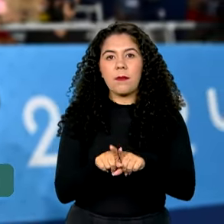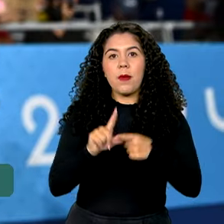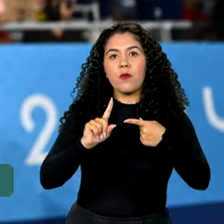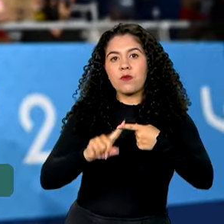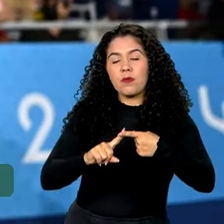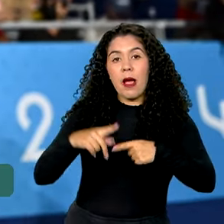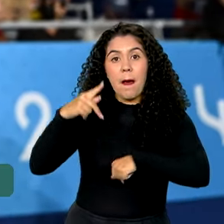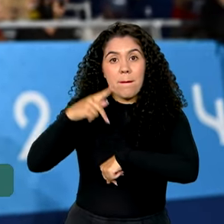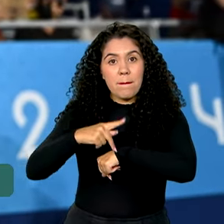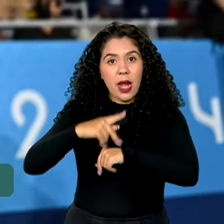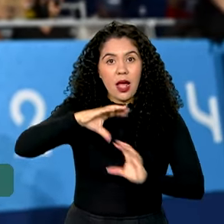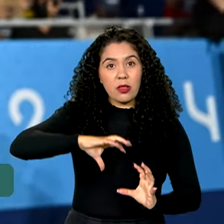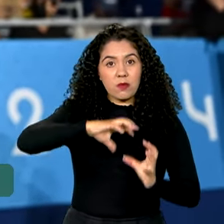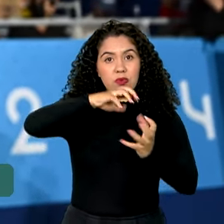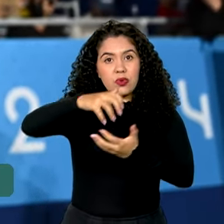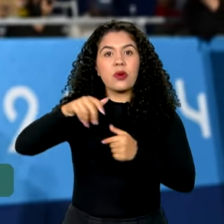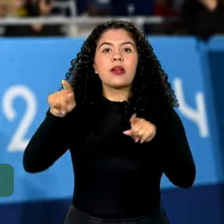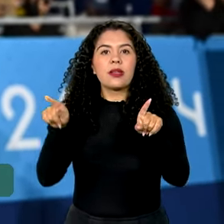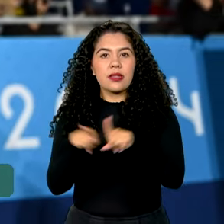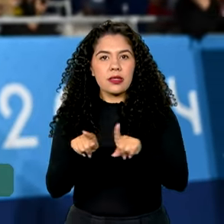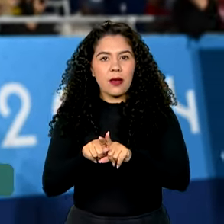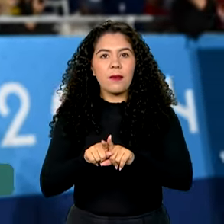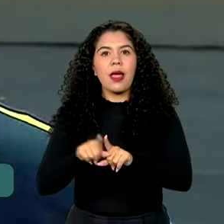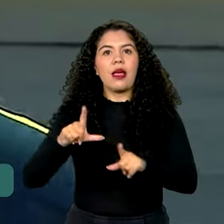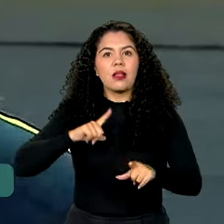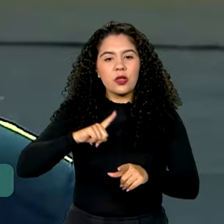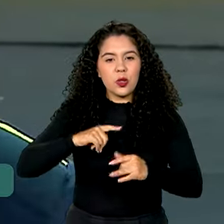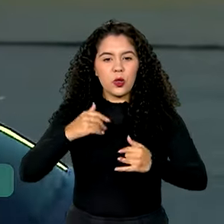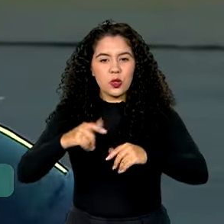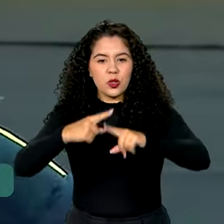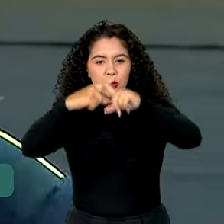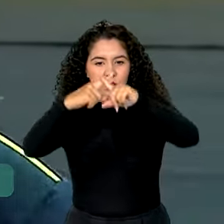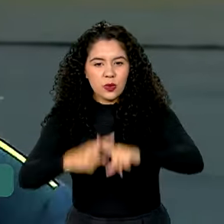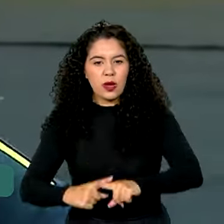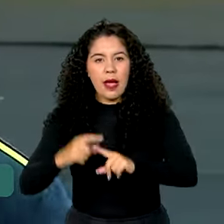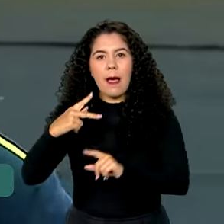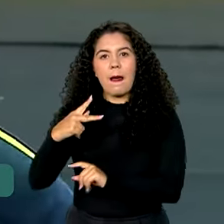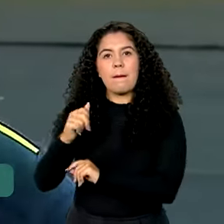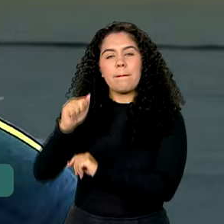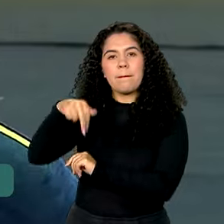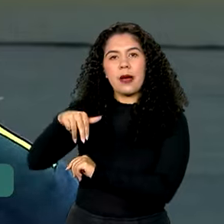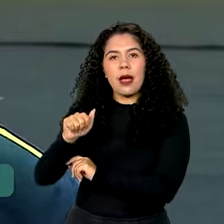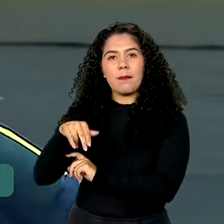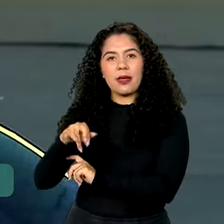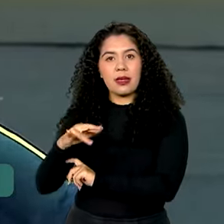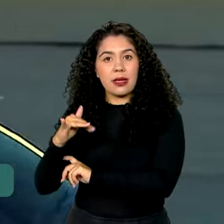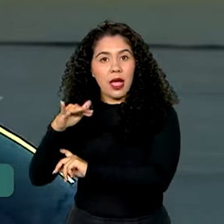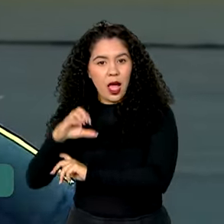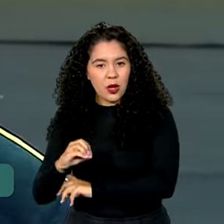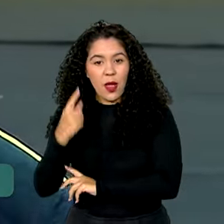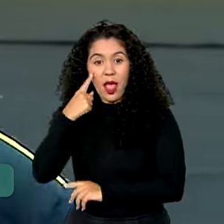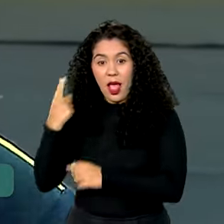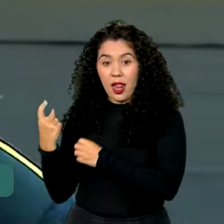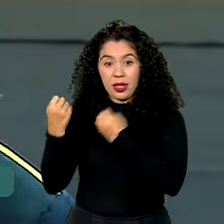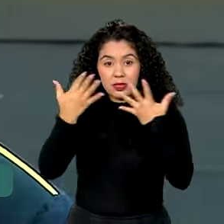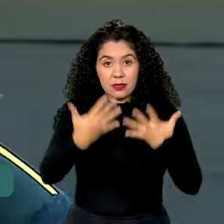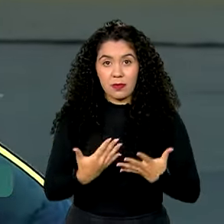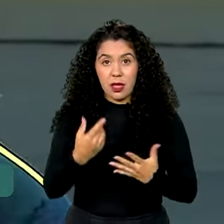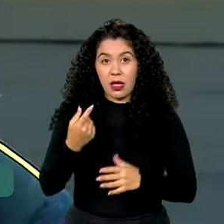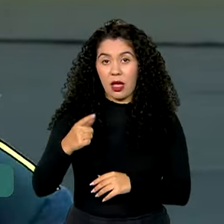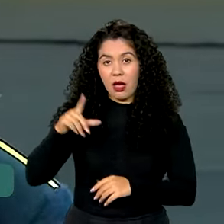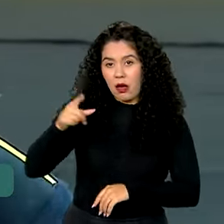e o mesmo número de medalhas nos Jogos Pan-Americanos. A agora medalhista olímpica afirma que esses recursos